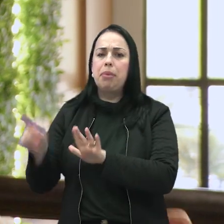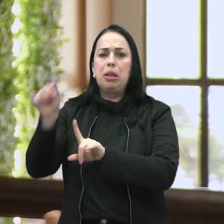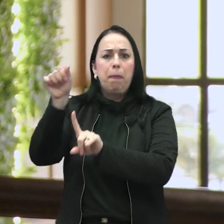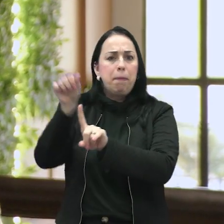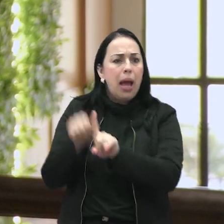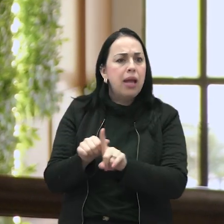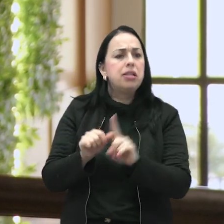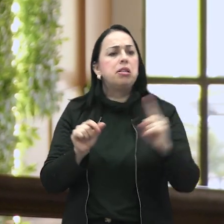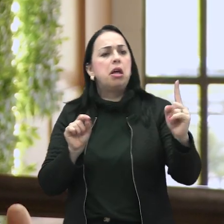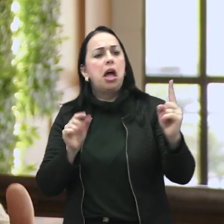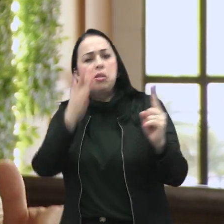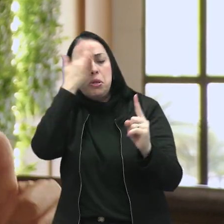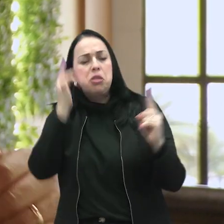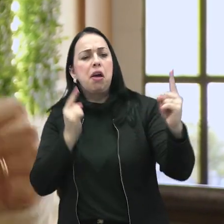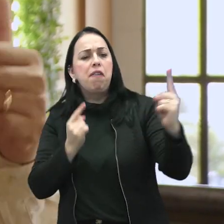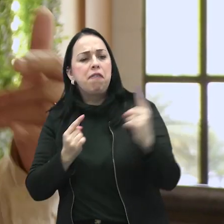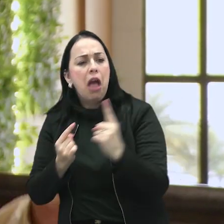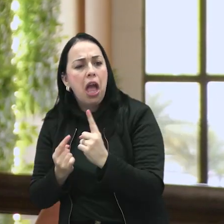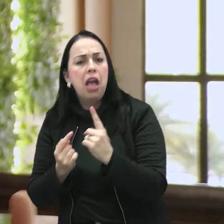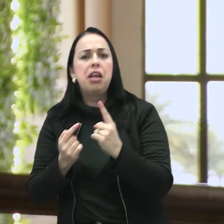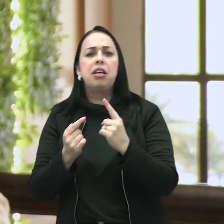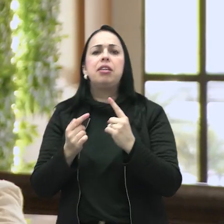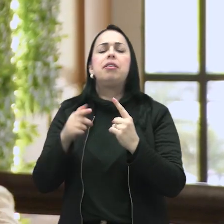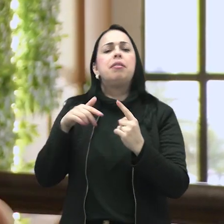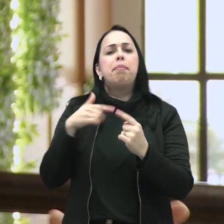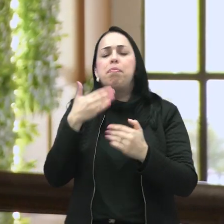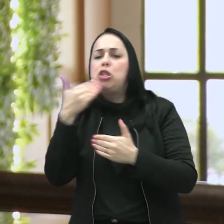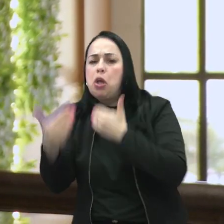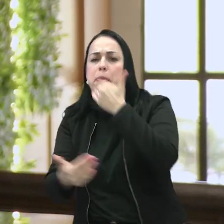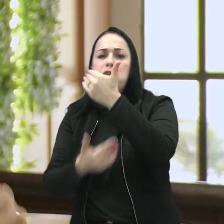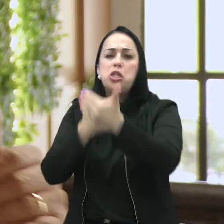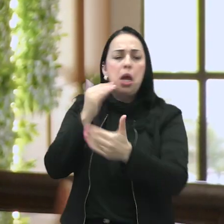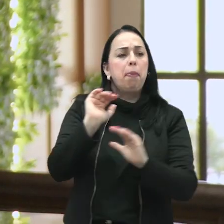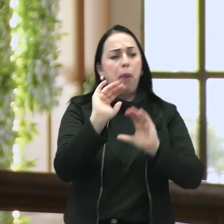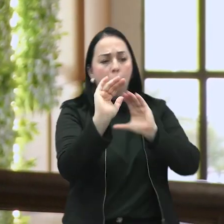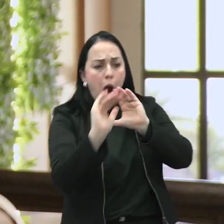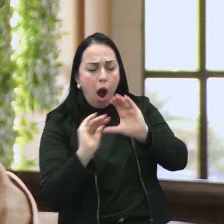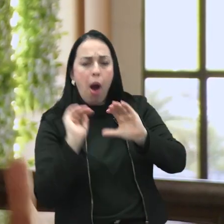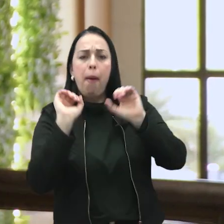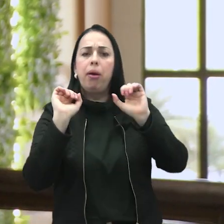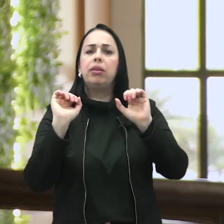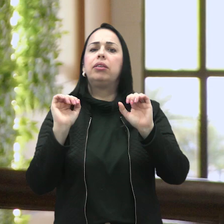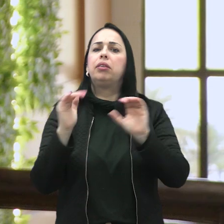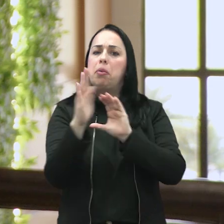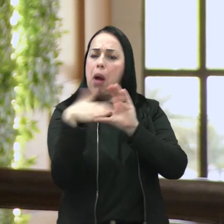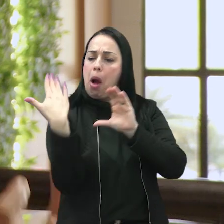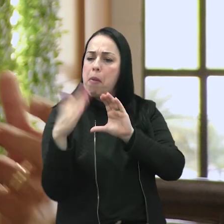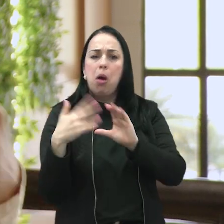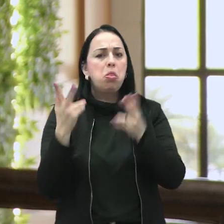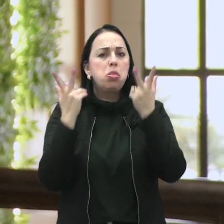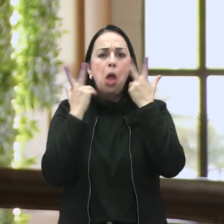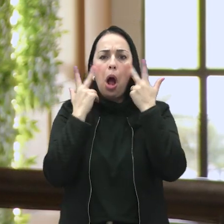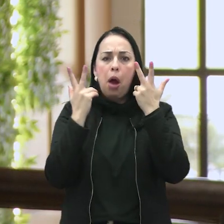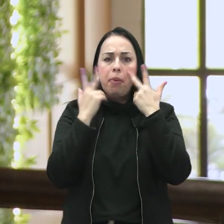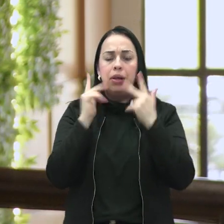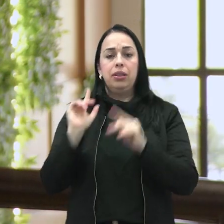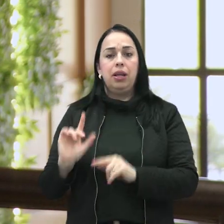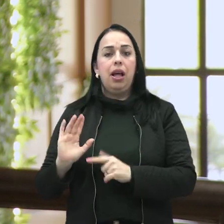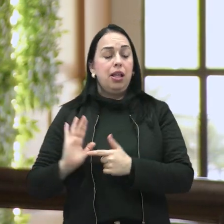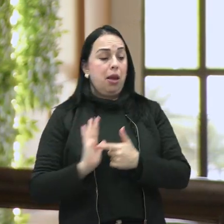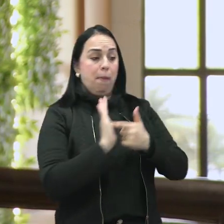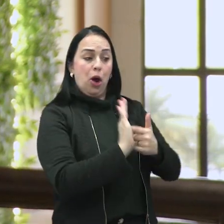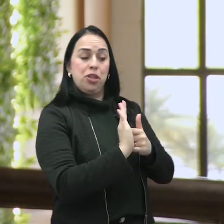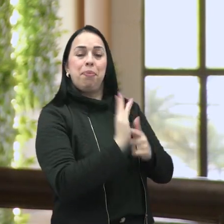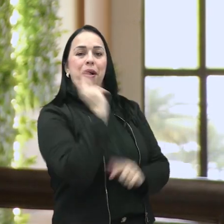durante o mês normal, reivindicações de todos os munícipes, né, por telefone, por e-mail, e essas reivindicações chegam para a